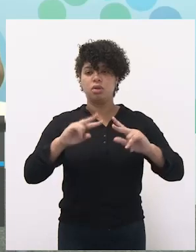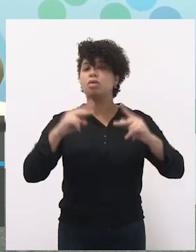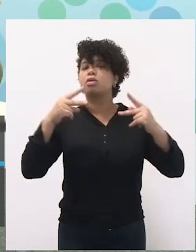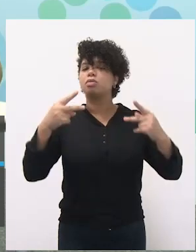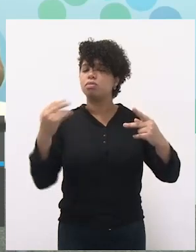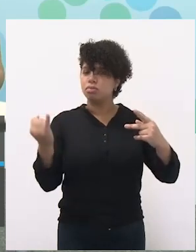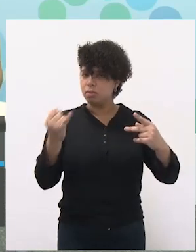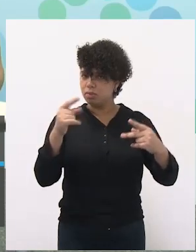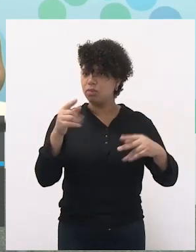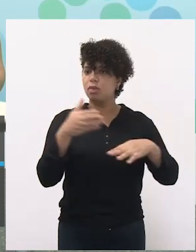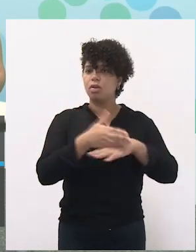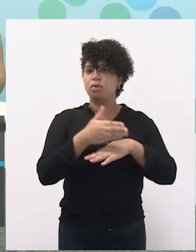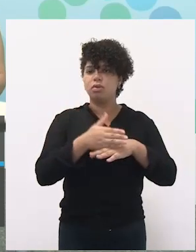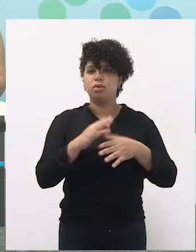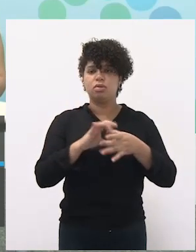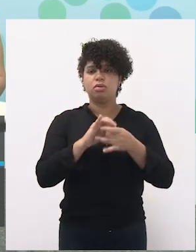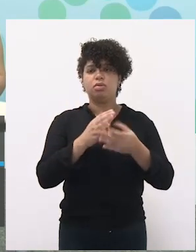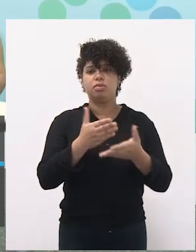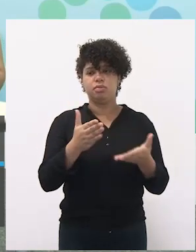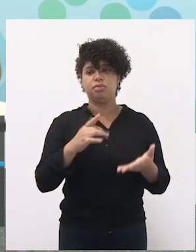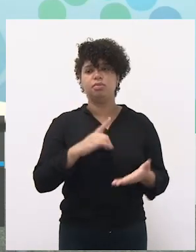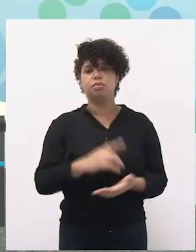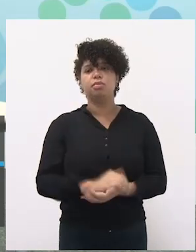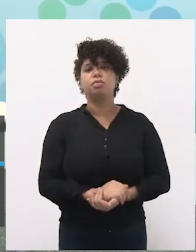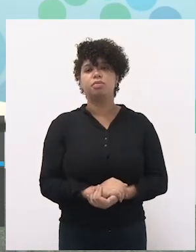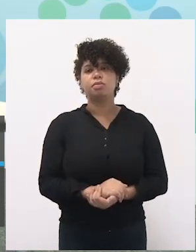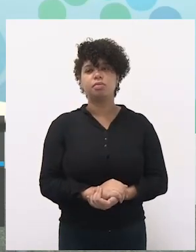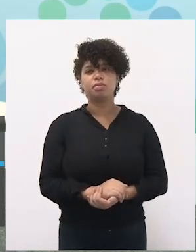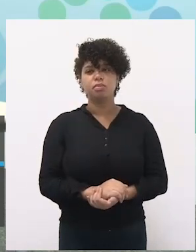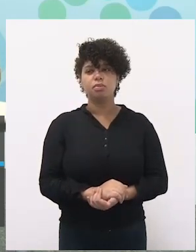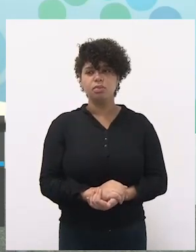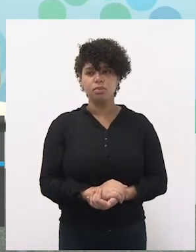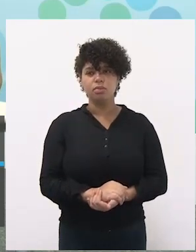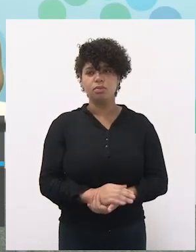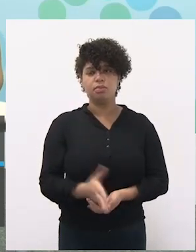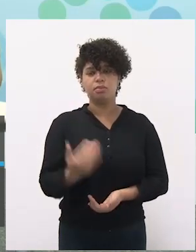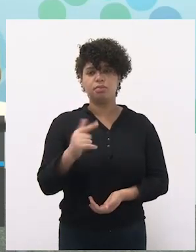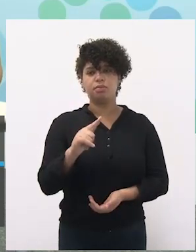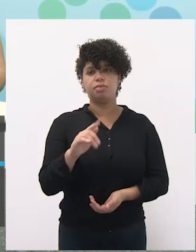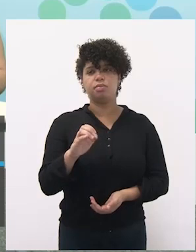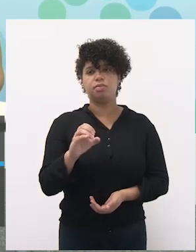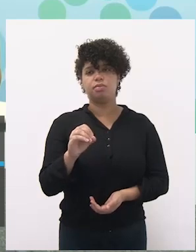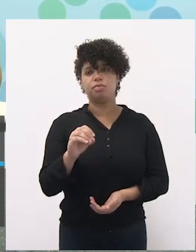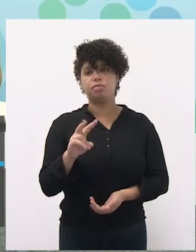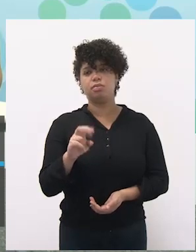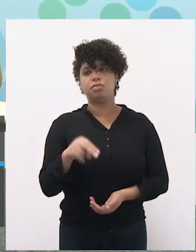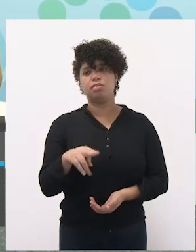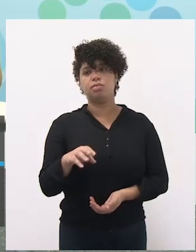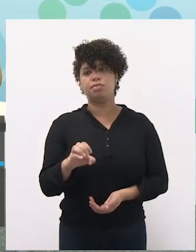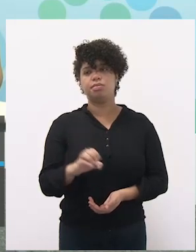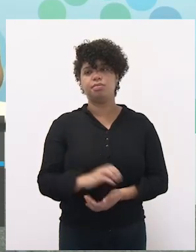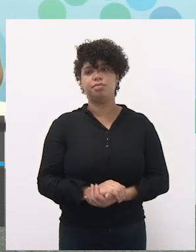acessem, tá lá à disposição, tá bom? Vamos lá, Giovanni. Então, vamos lá.